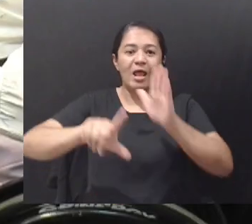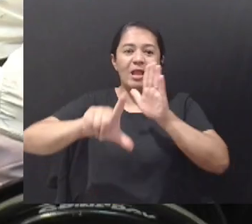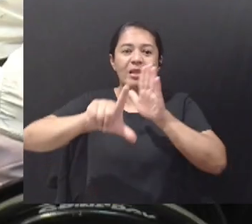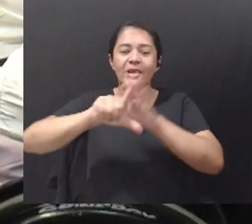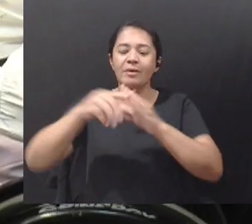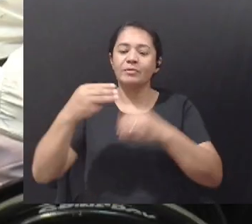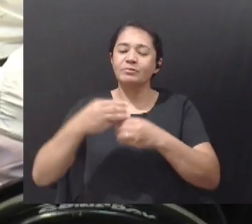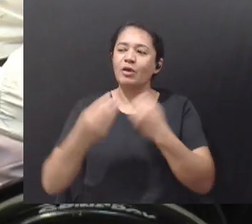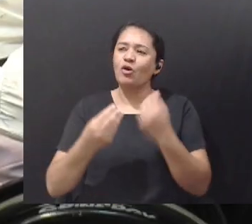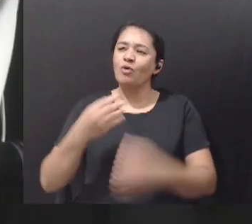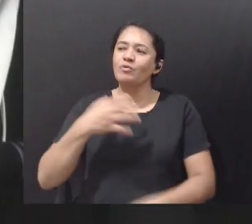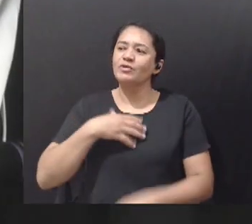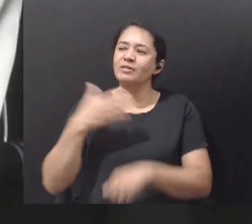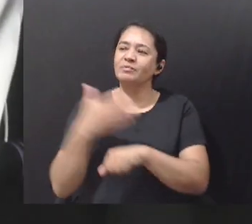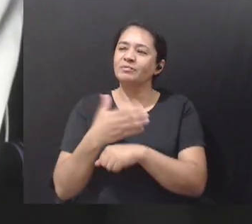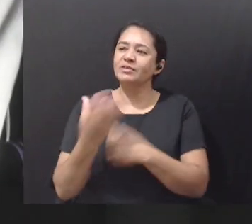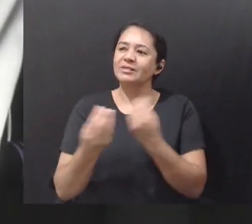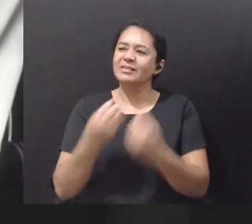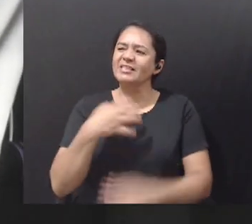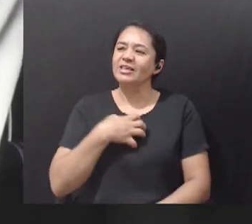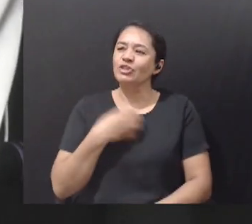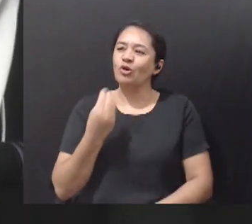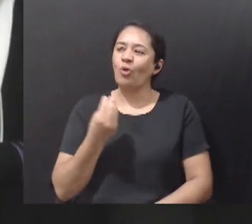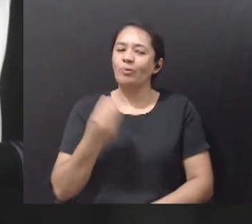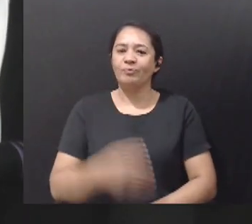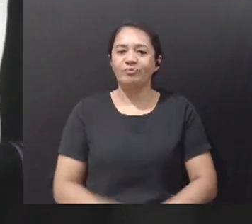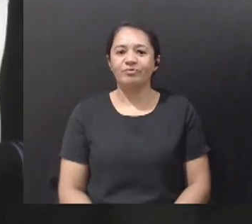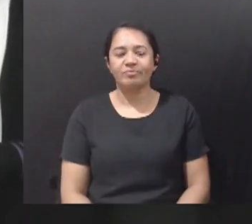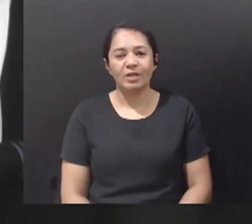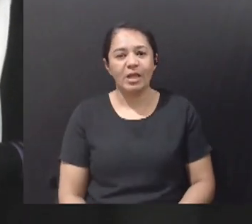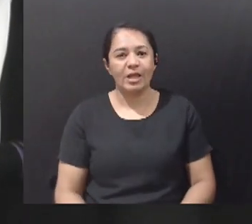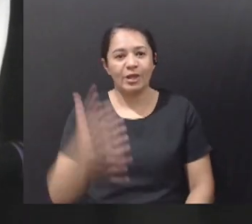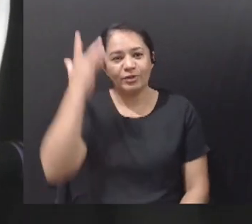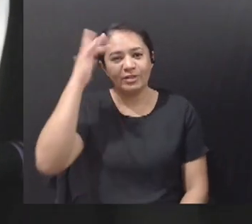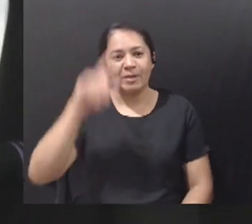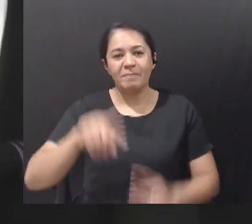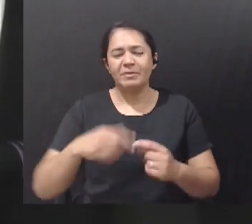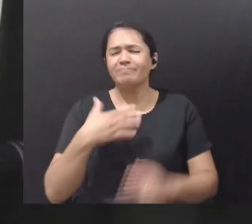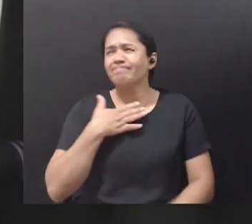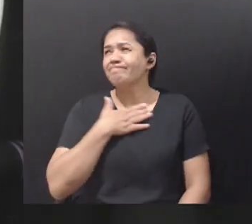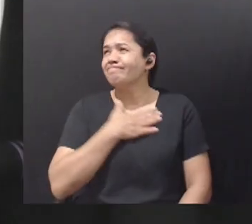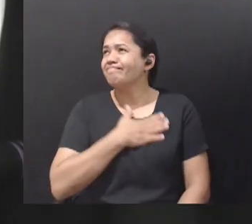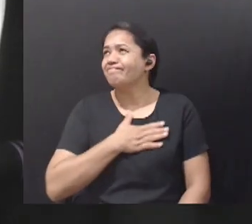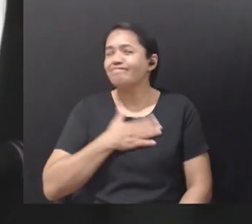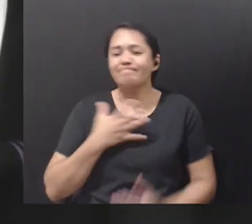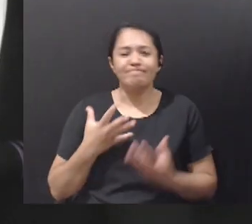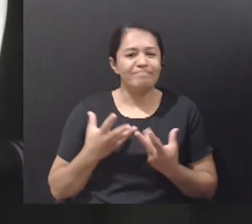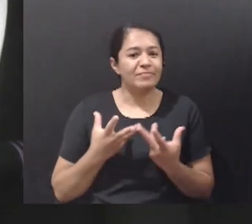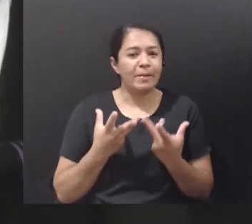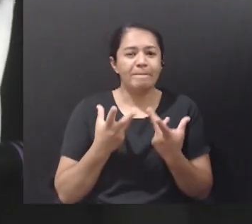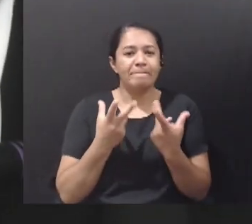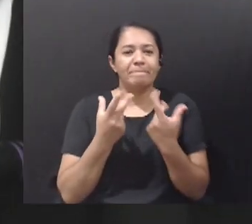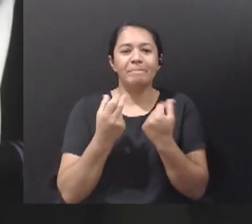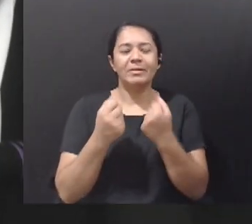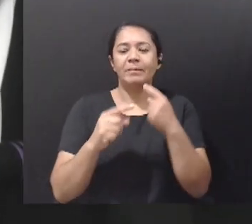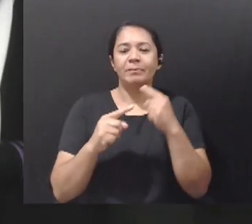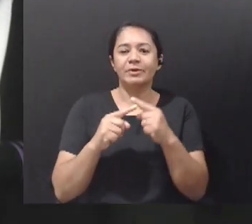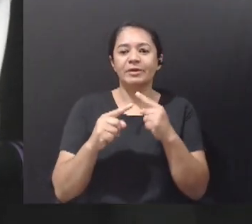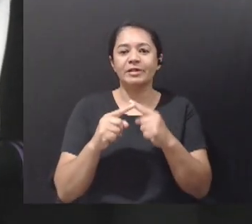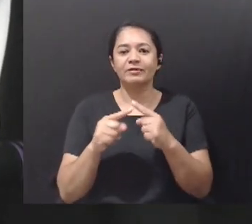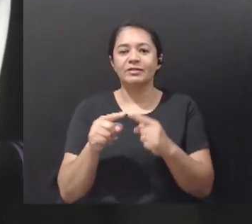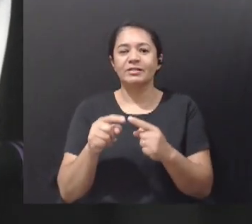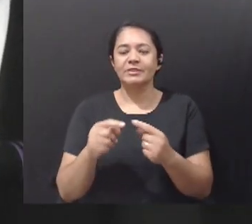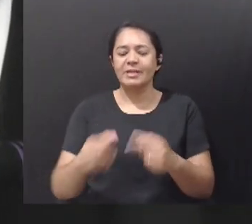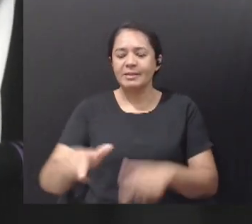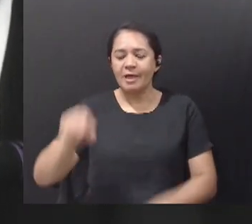sei se eu acho uma palavra melhor do que essa agora, mas foi muito gostoso. Gostoso porque você está ali com a mão na massa,